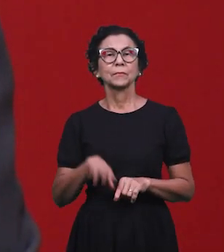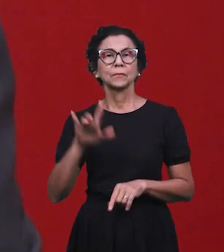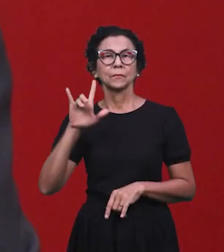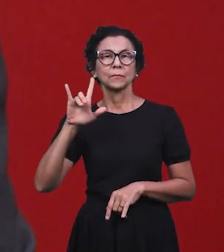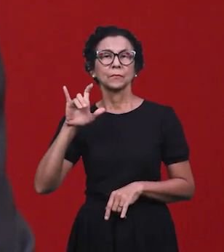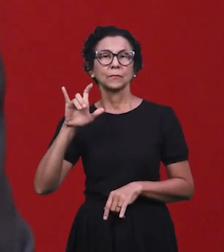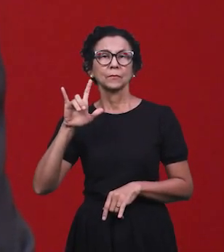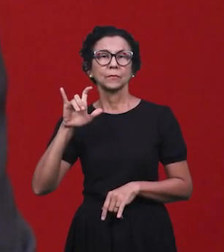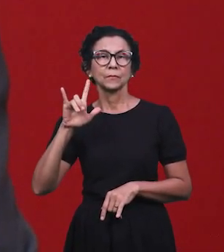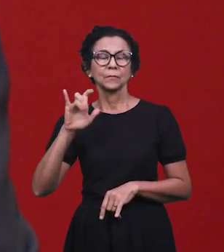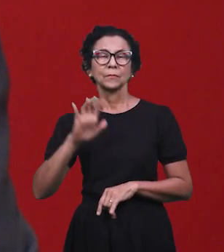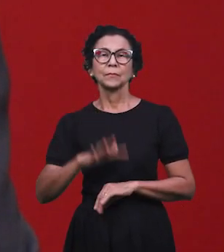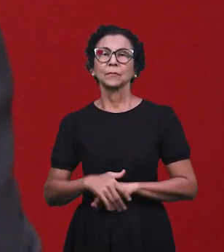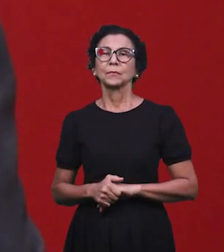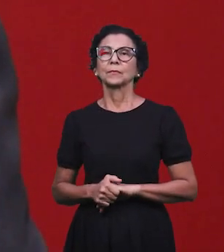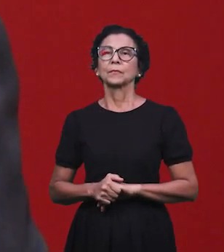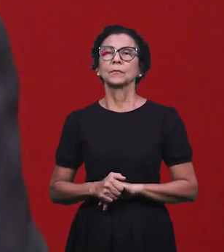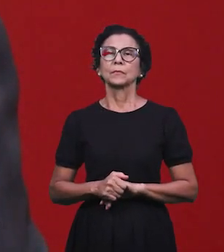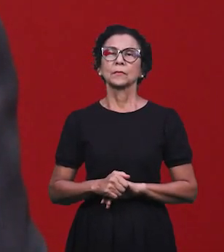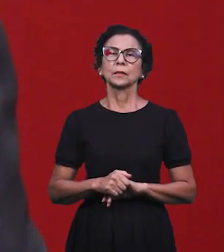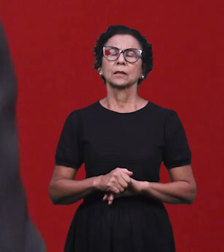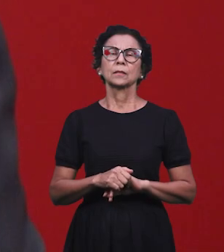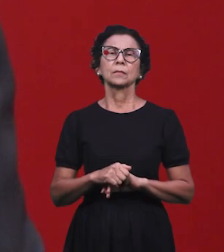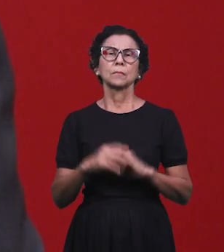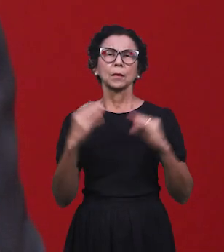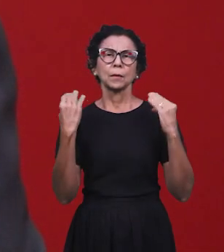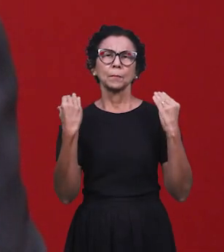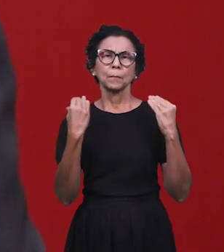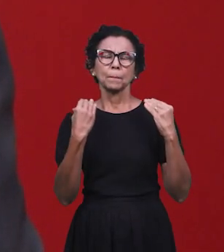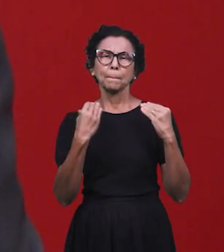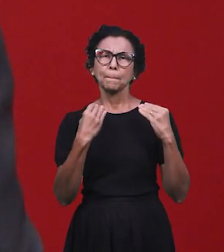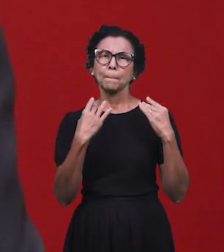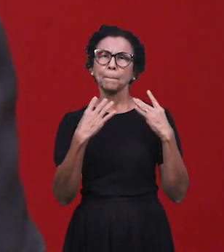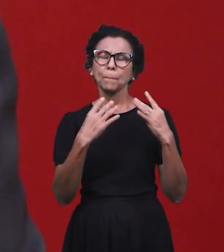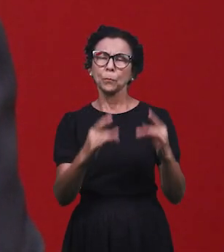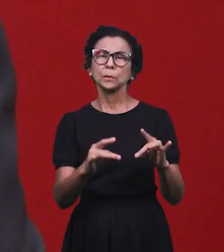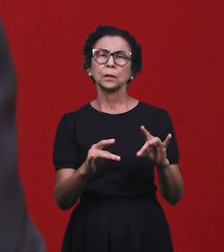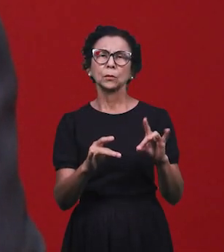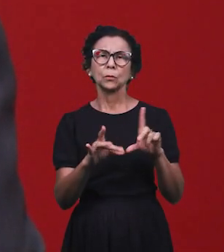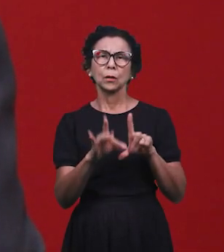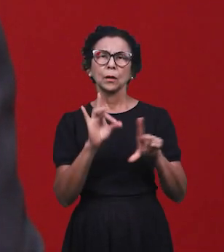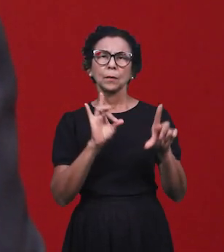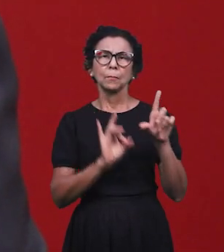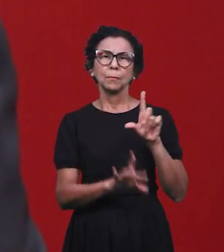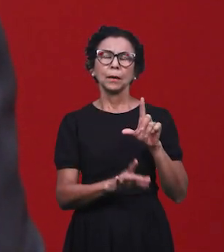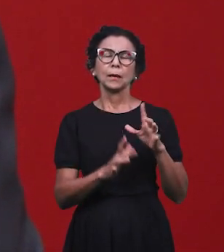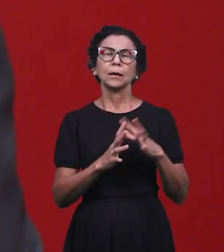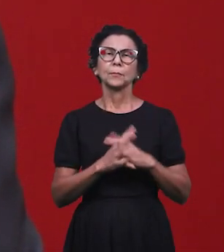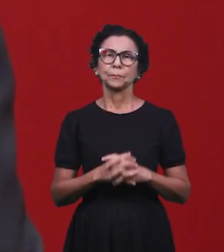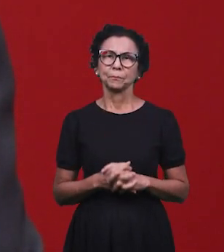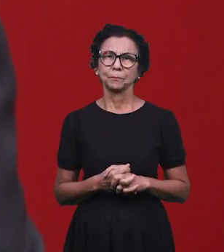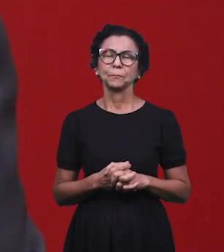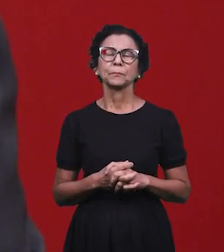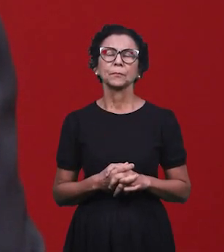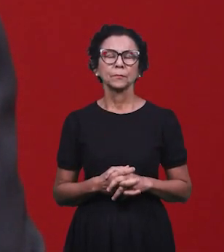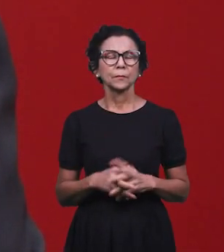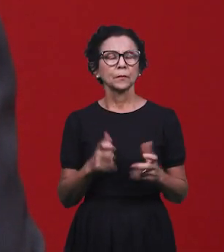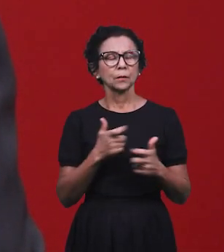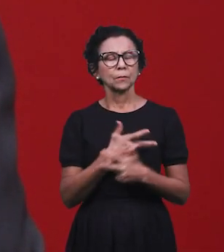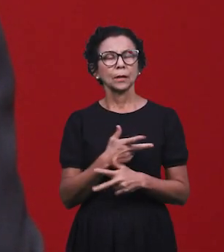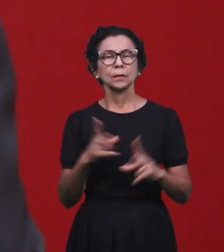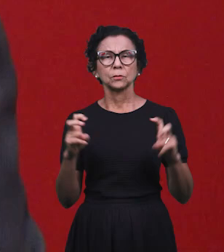ao Instagram do Grupo Ciência e Fé, uma série de conteúdos, de postagens que são feitas ali